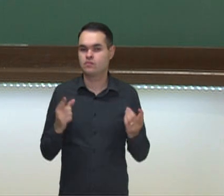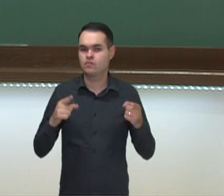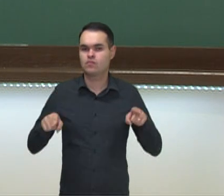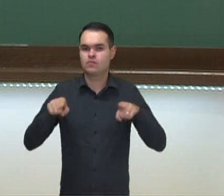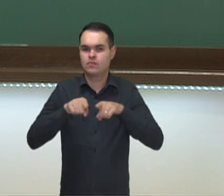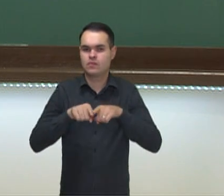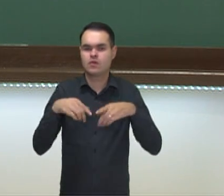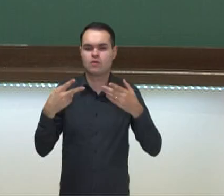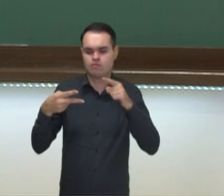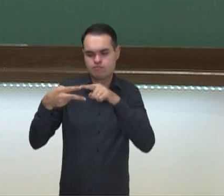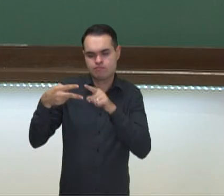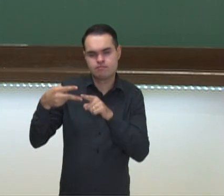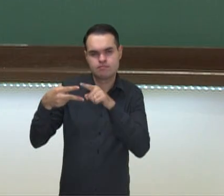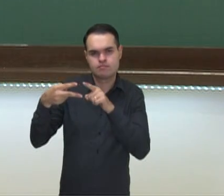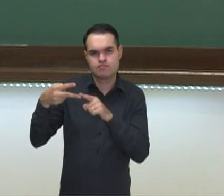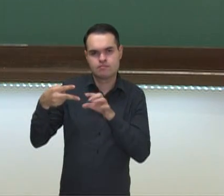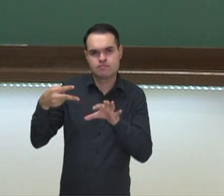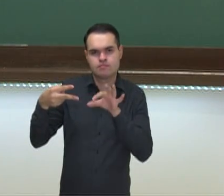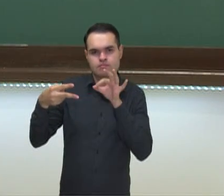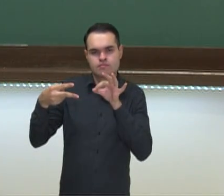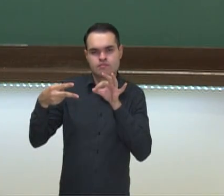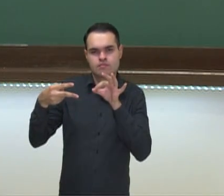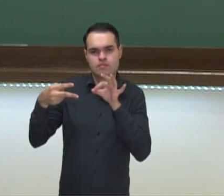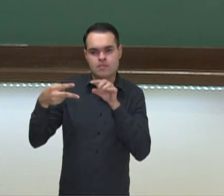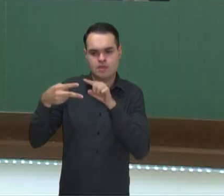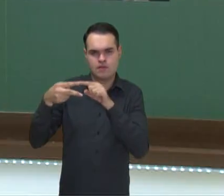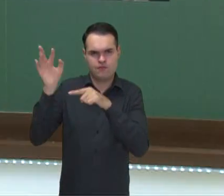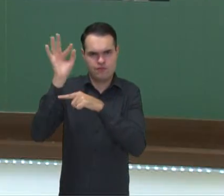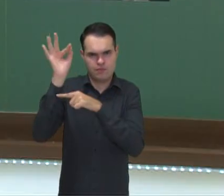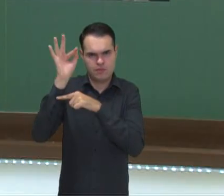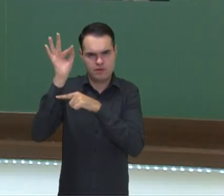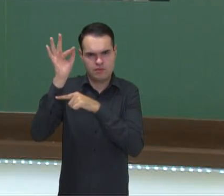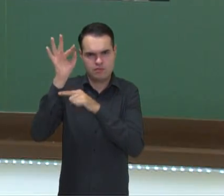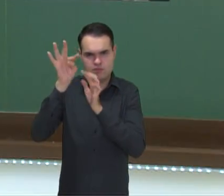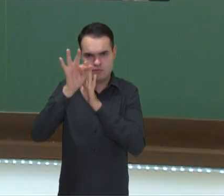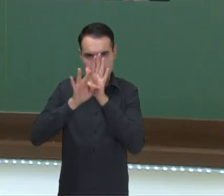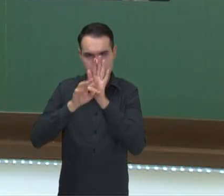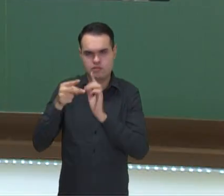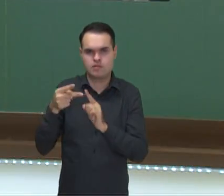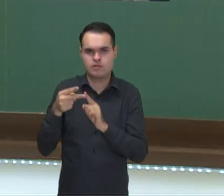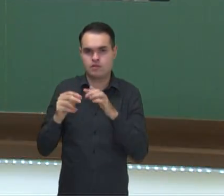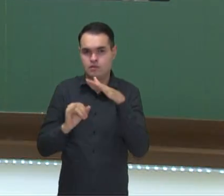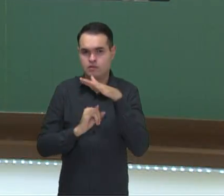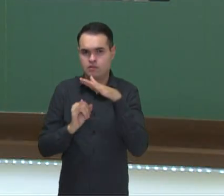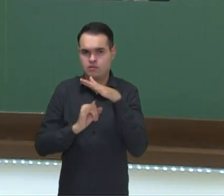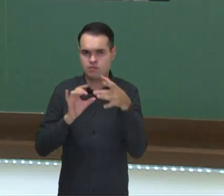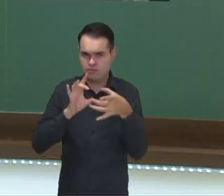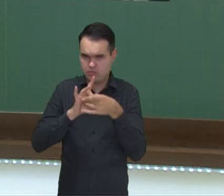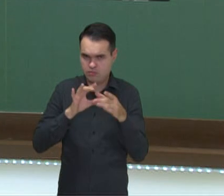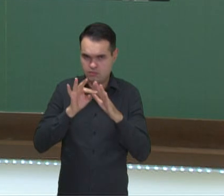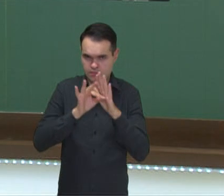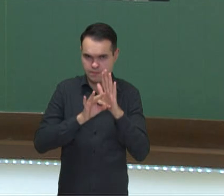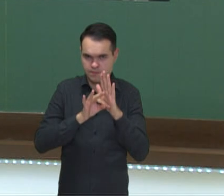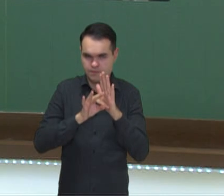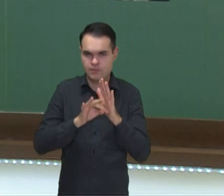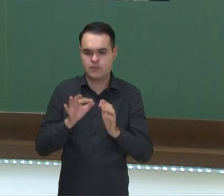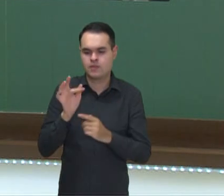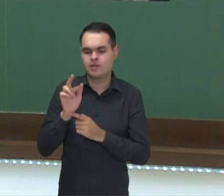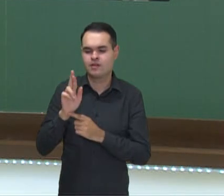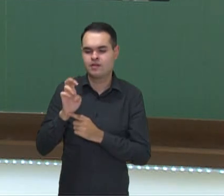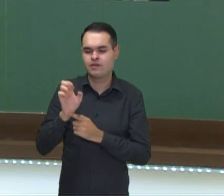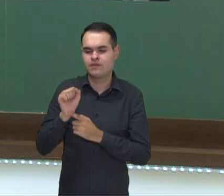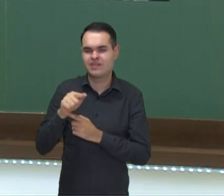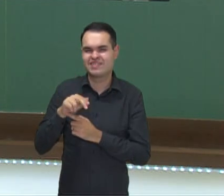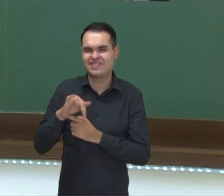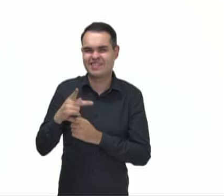Voltamos, qual alternativa é a certa? Letra A, formalidade ao texto. Letra B, informalidade ao texto. Fresquinhas, é